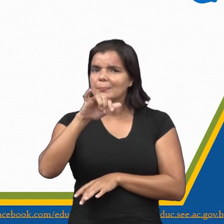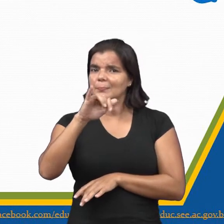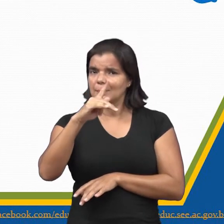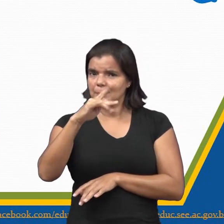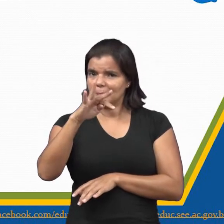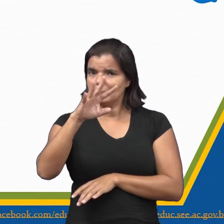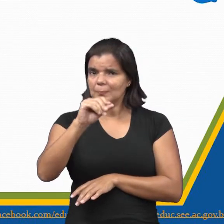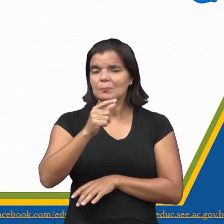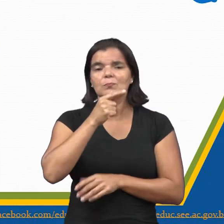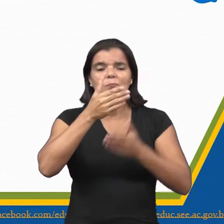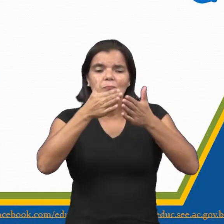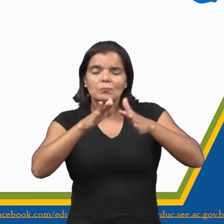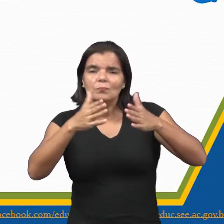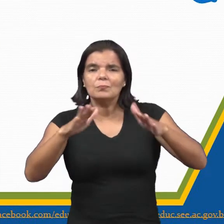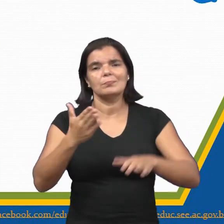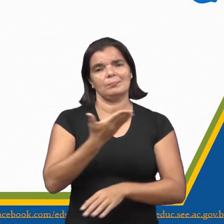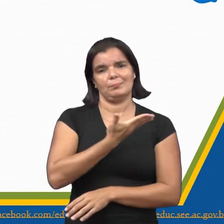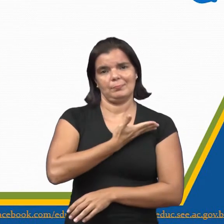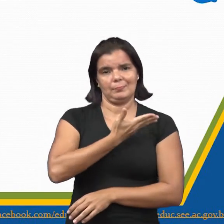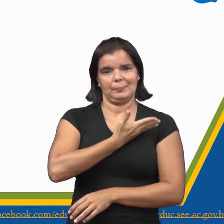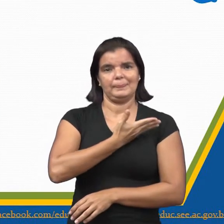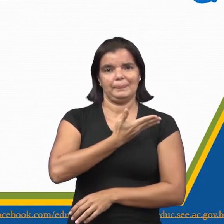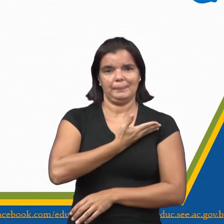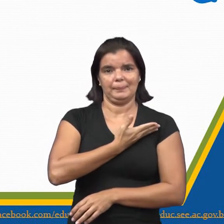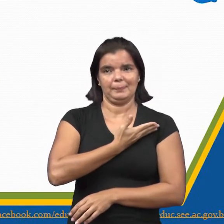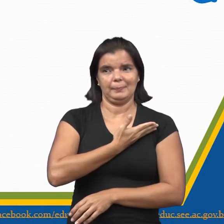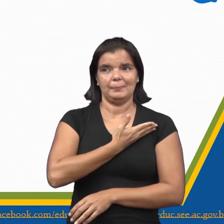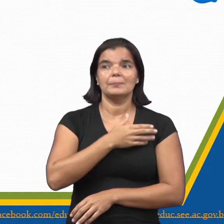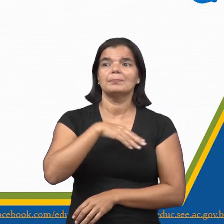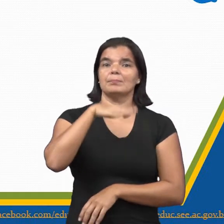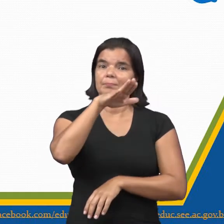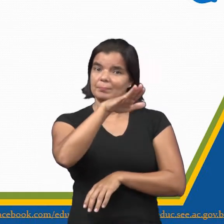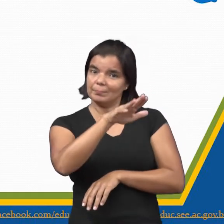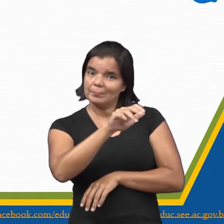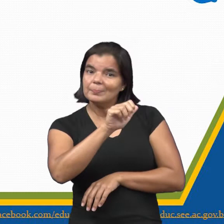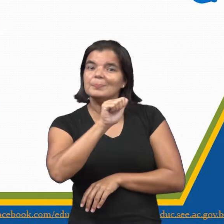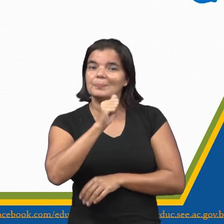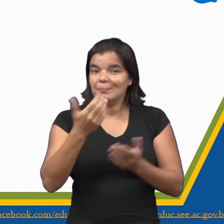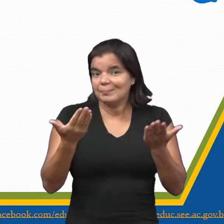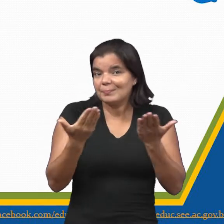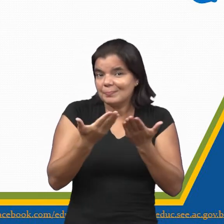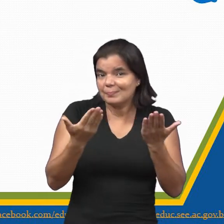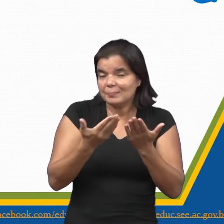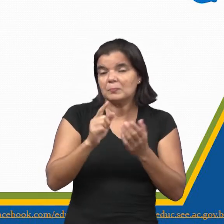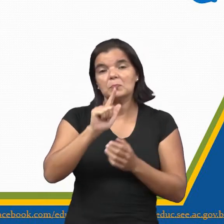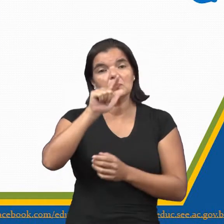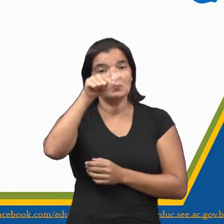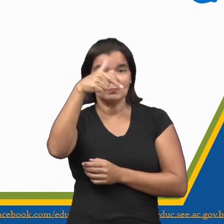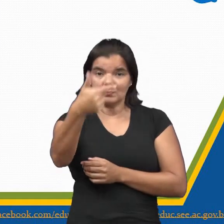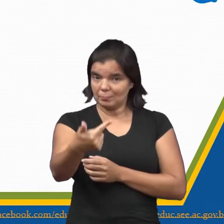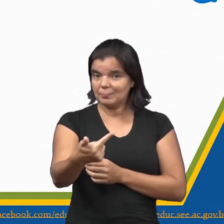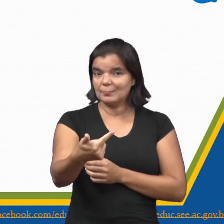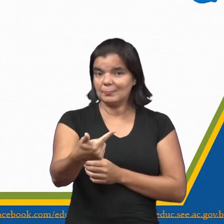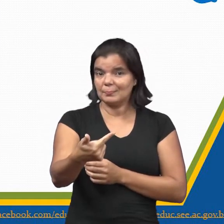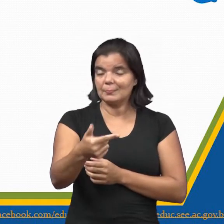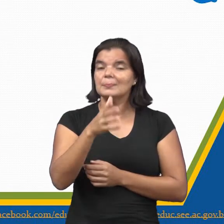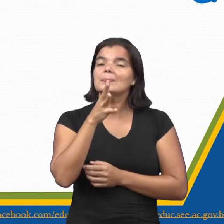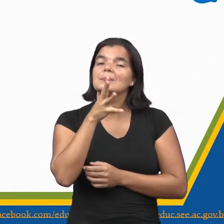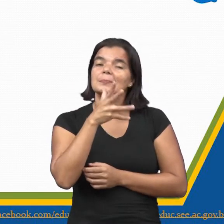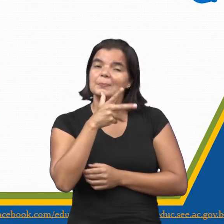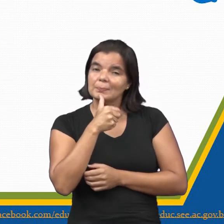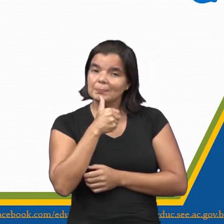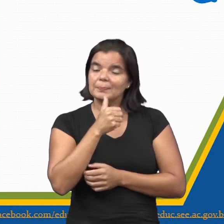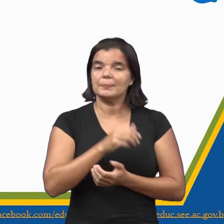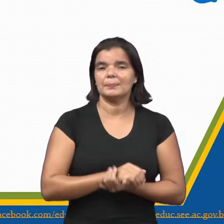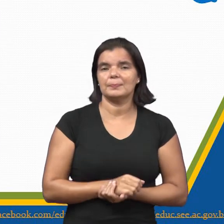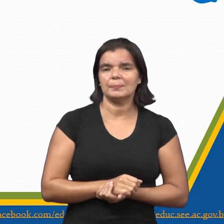essas ondas. Meu caro amigo, pegalazemos neste instante ou mais tardiamente? Olha o que ele pergunta